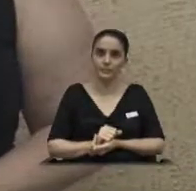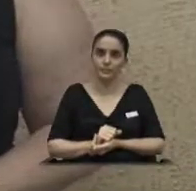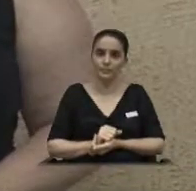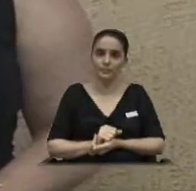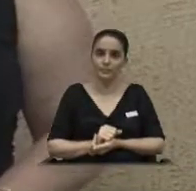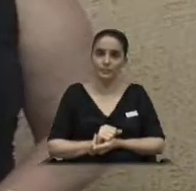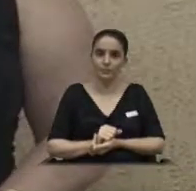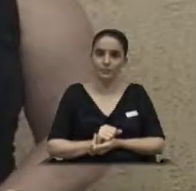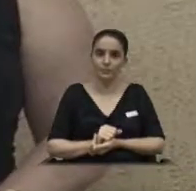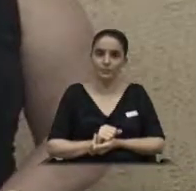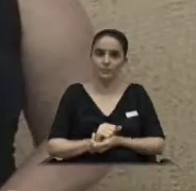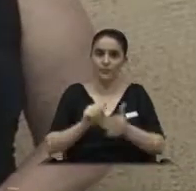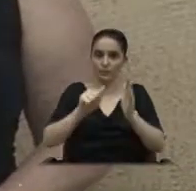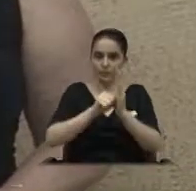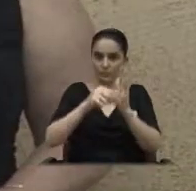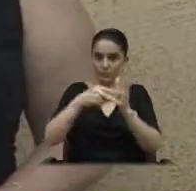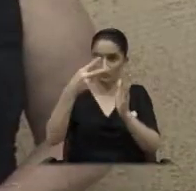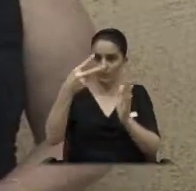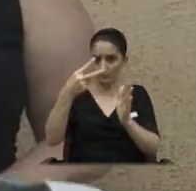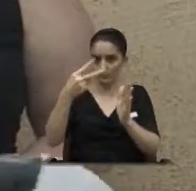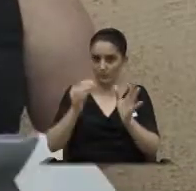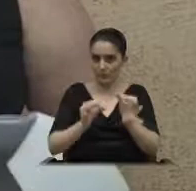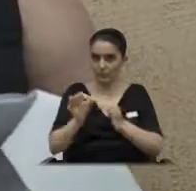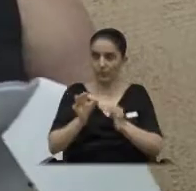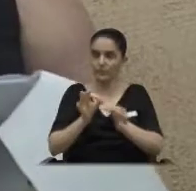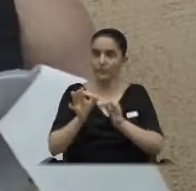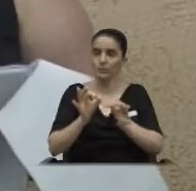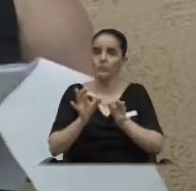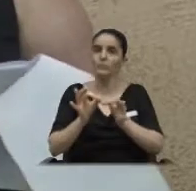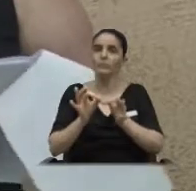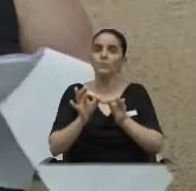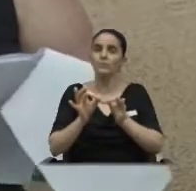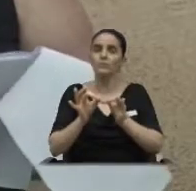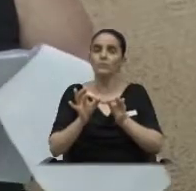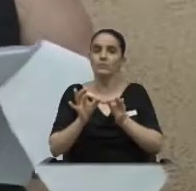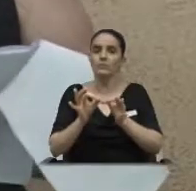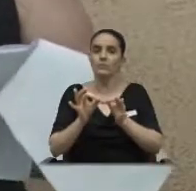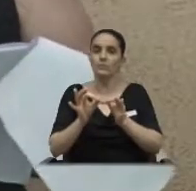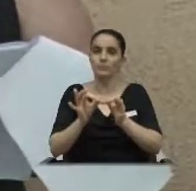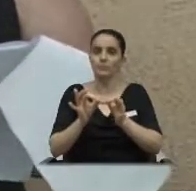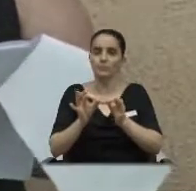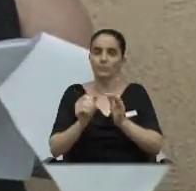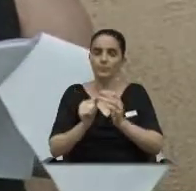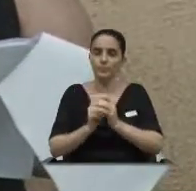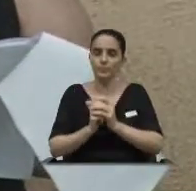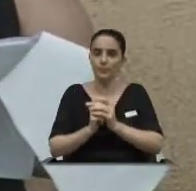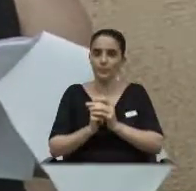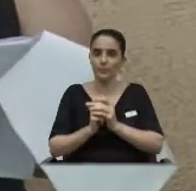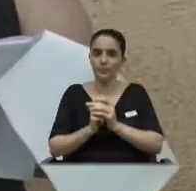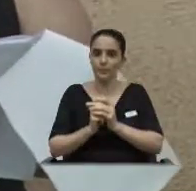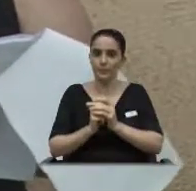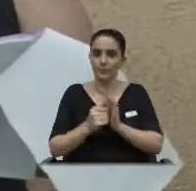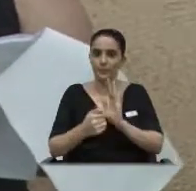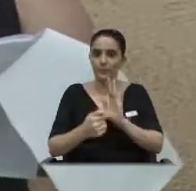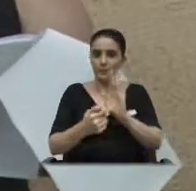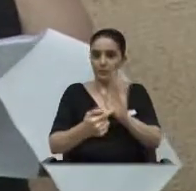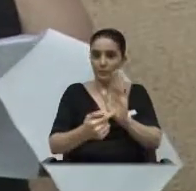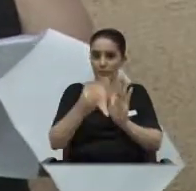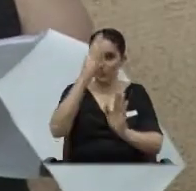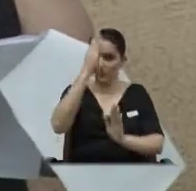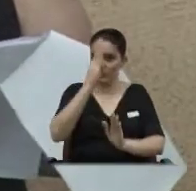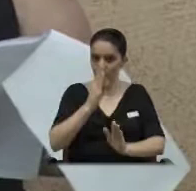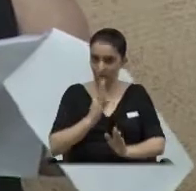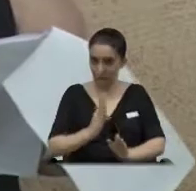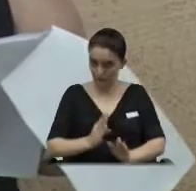inclusive, o artigo 2º do projeto, ele deixa a seguinte colocação: a gratuidade a que